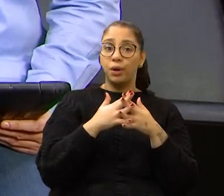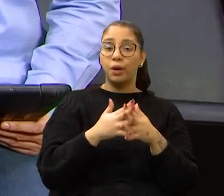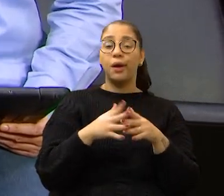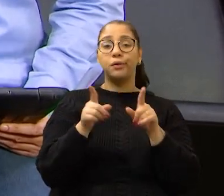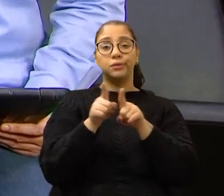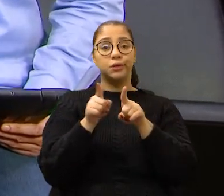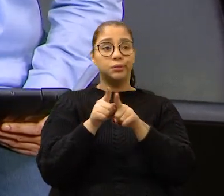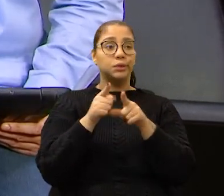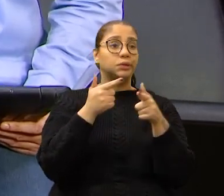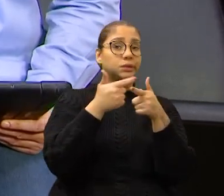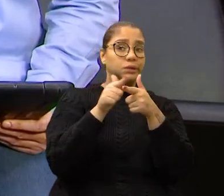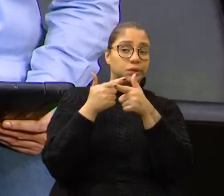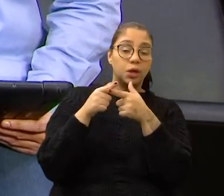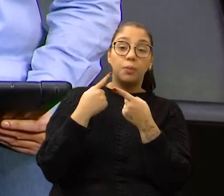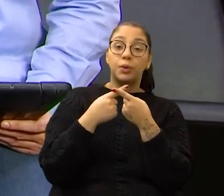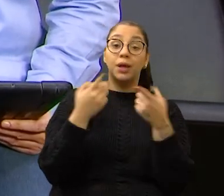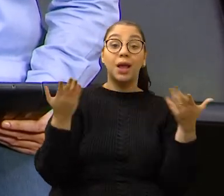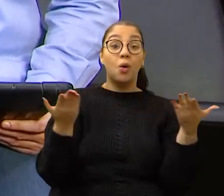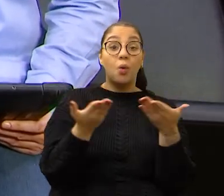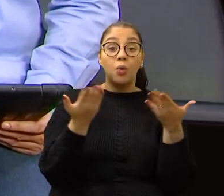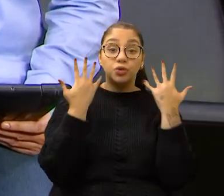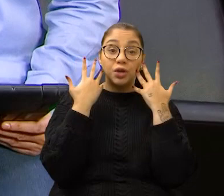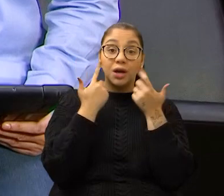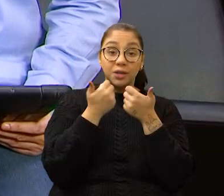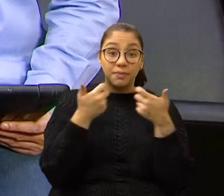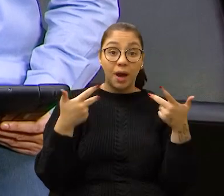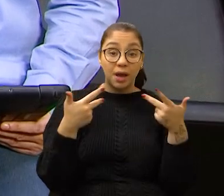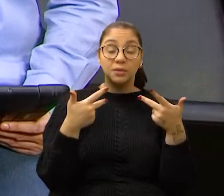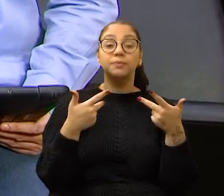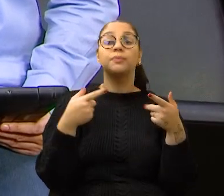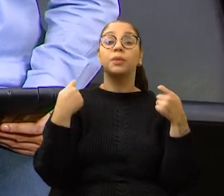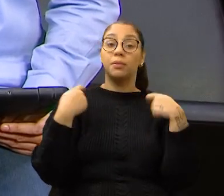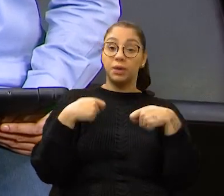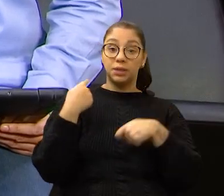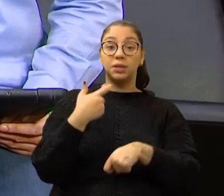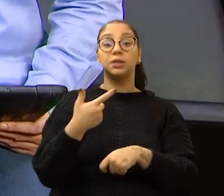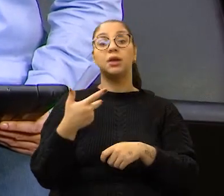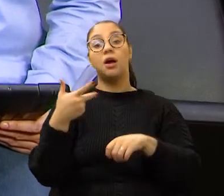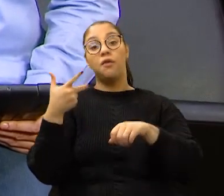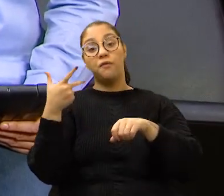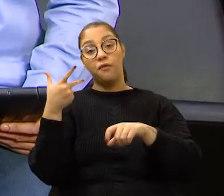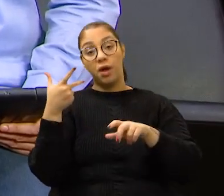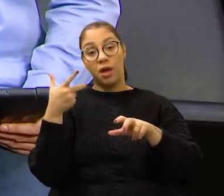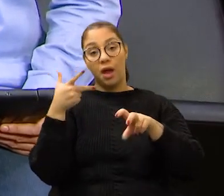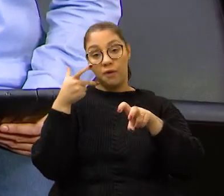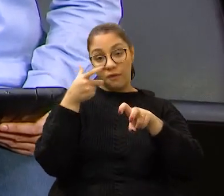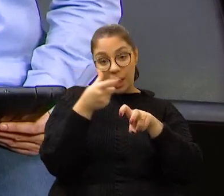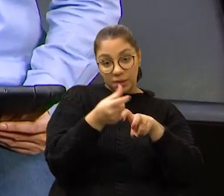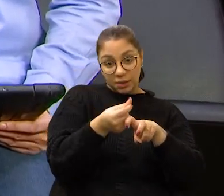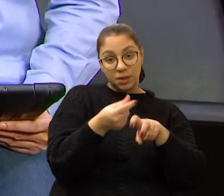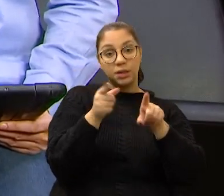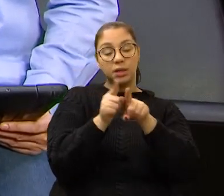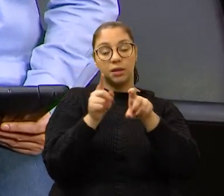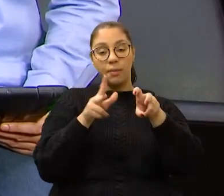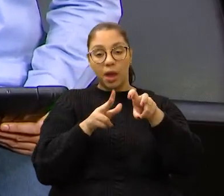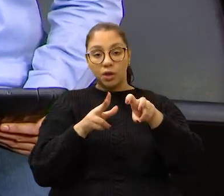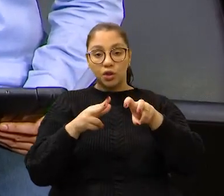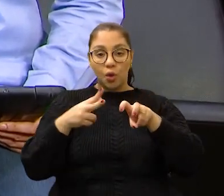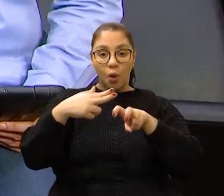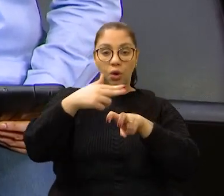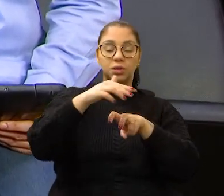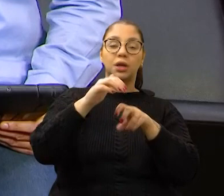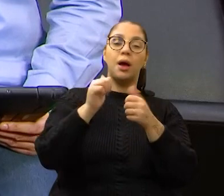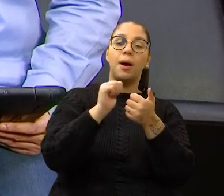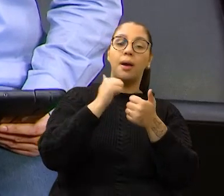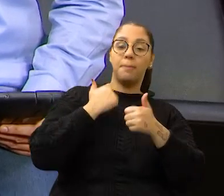complicado, trazendo transtorno, porque a gente sabe que hoje o animal ele tem que tomar as vacinas, ele tem a questão da tosse, a questão